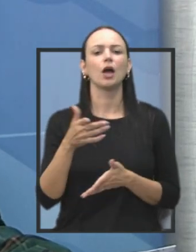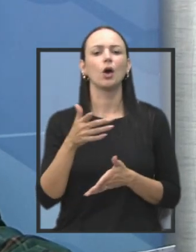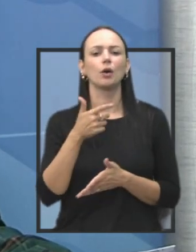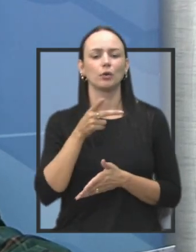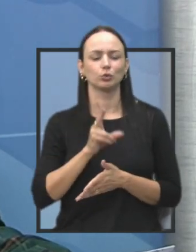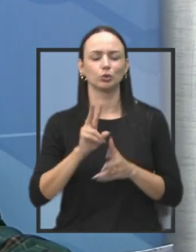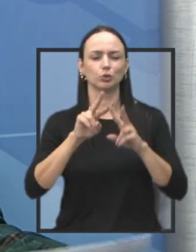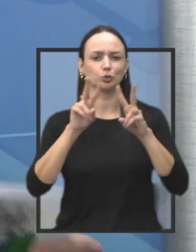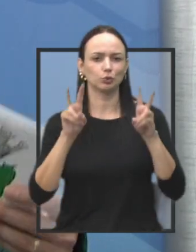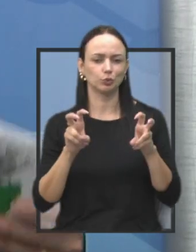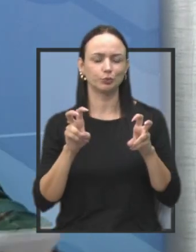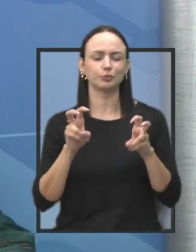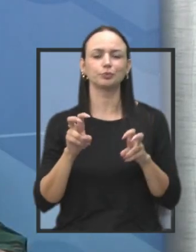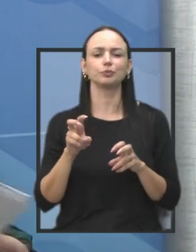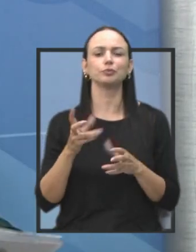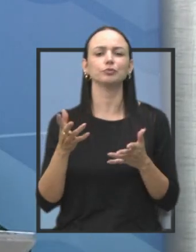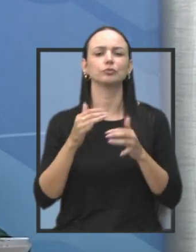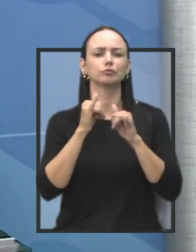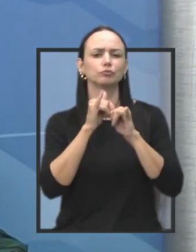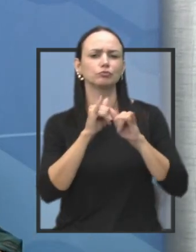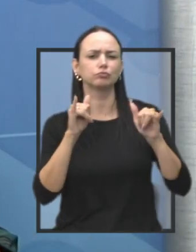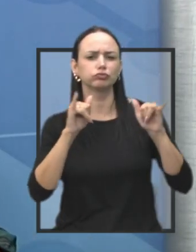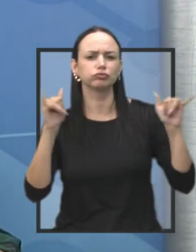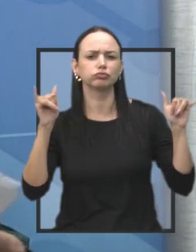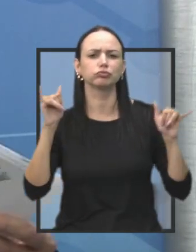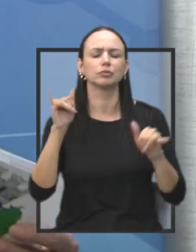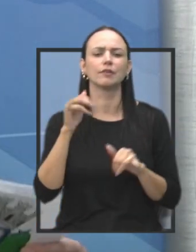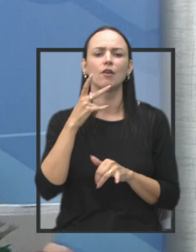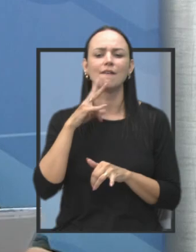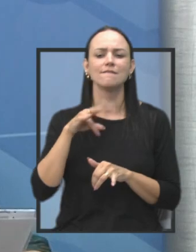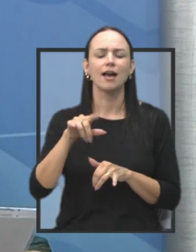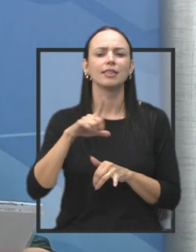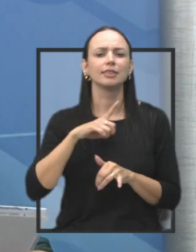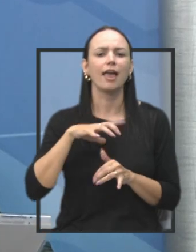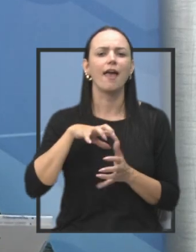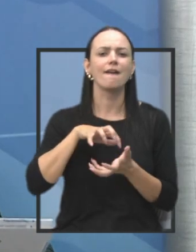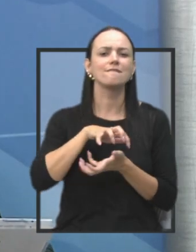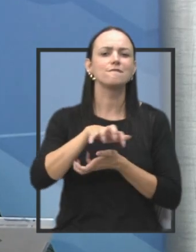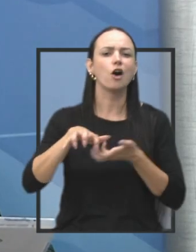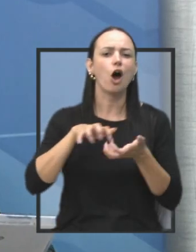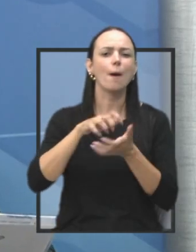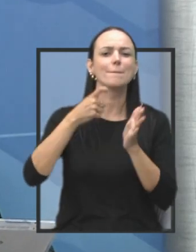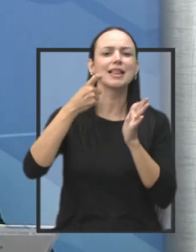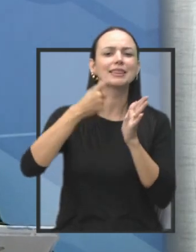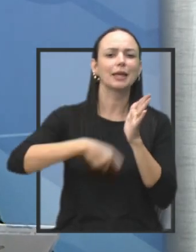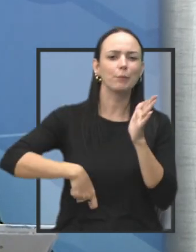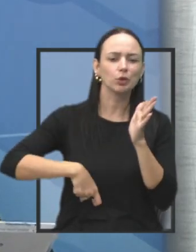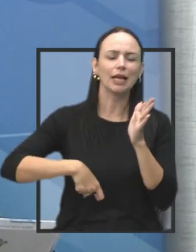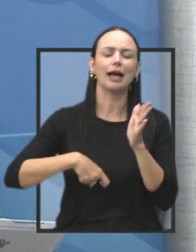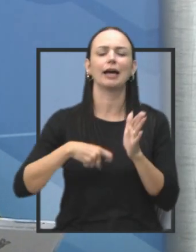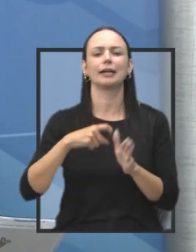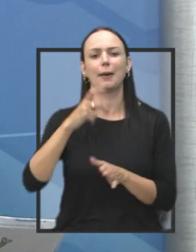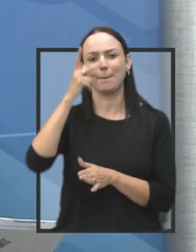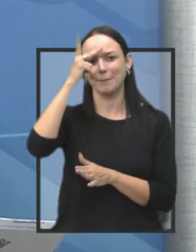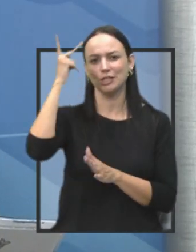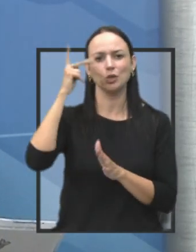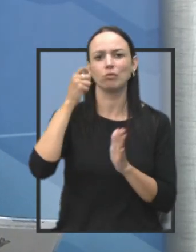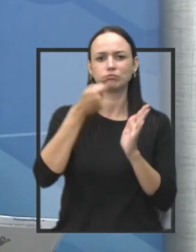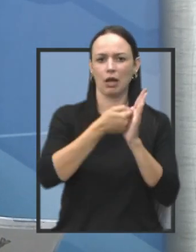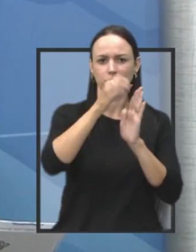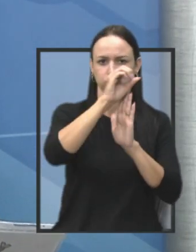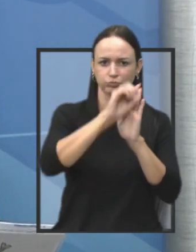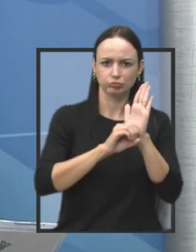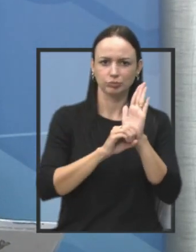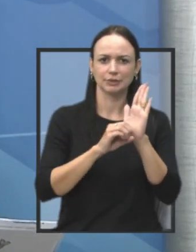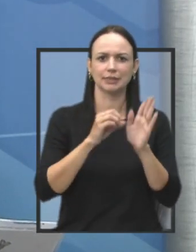né, veio à tona nas notícias recentes que vai haver uma reforma tributária, as pessoas isentas, né, a partir de R$5